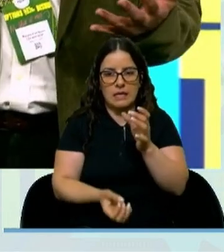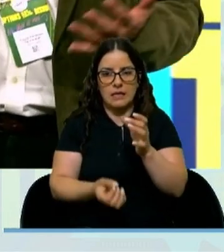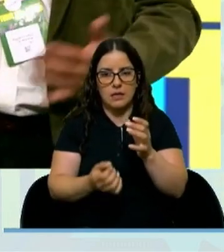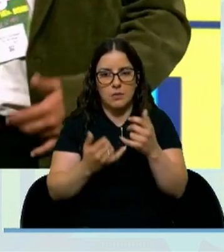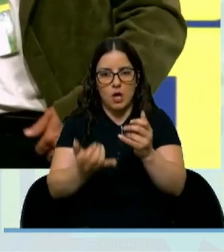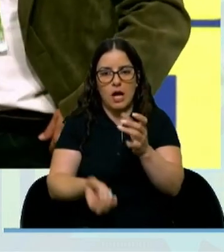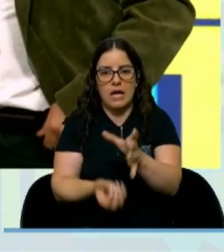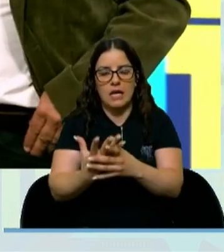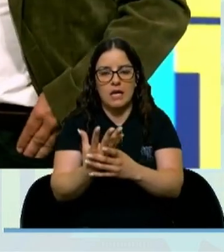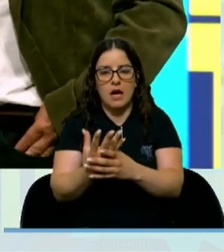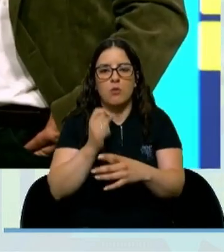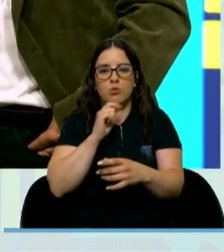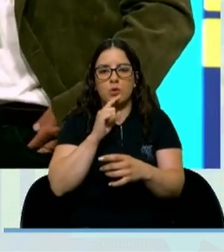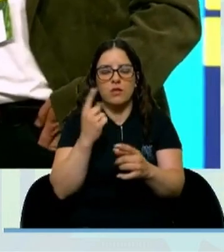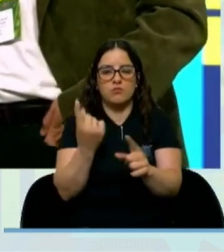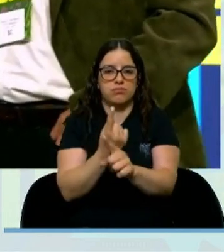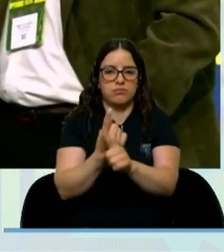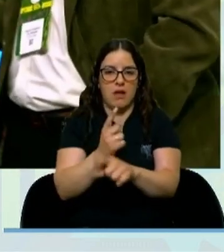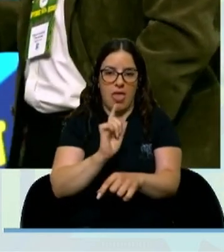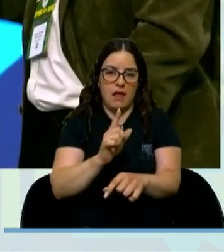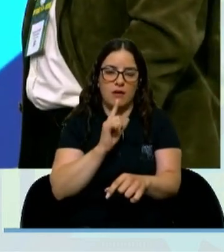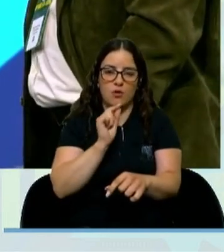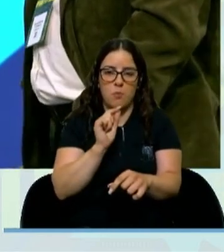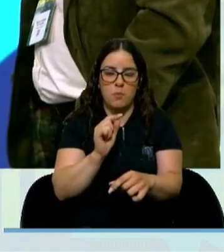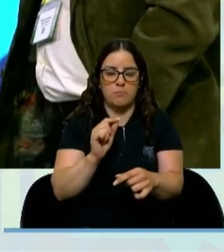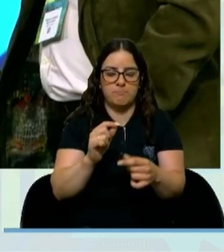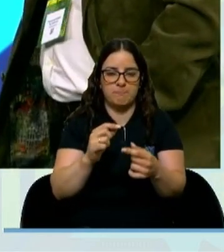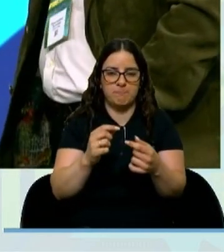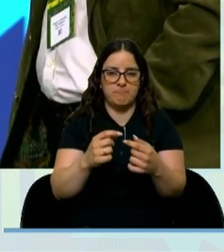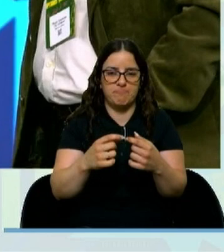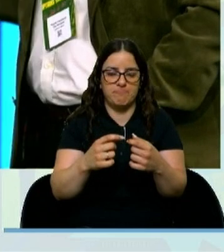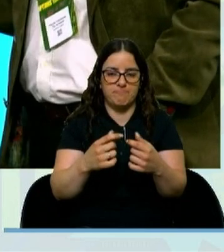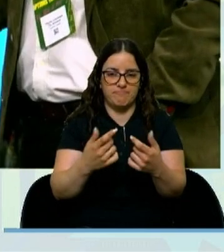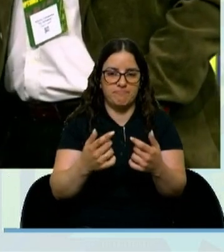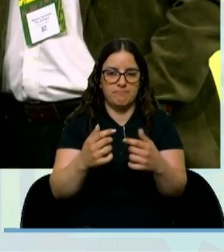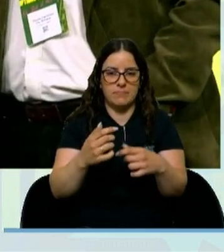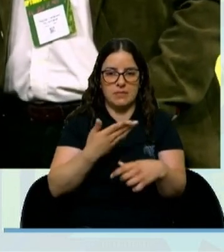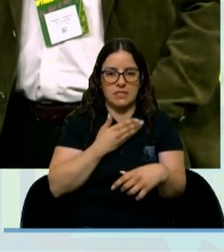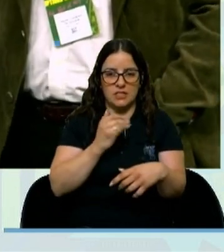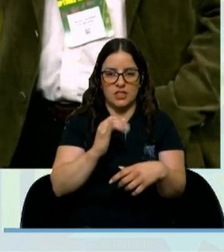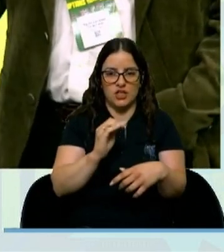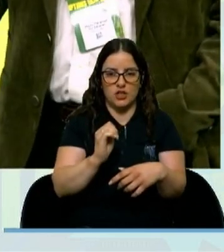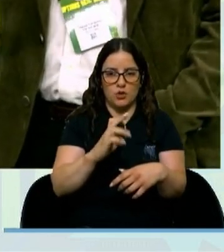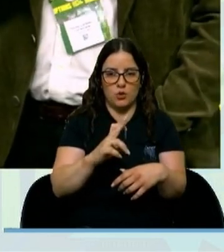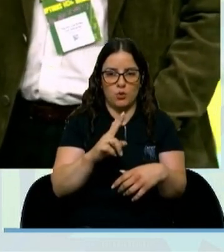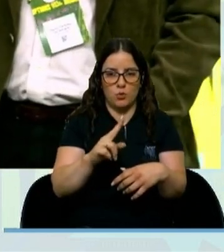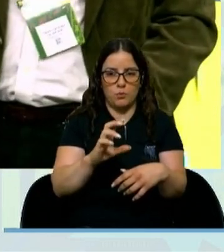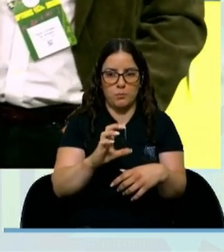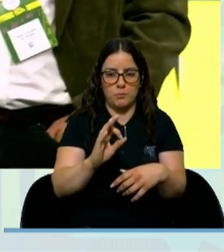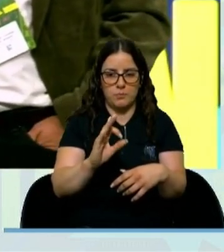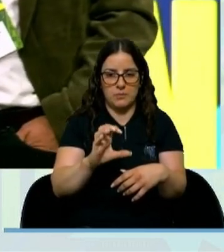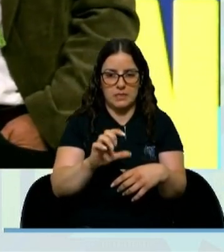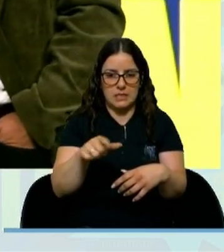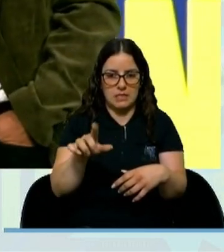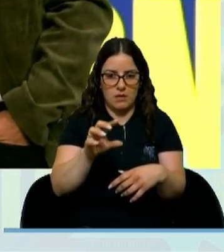nós chamamos de disrupção. Ora bem, qual é o caminho? Começou por ser um tema muito